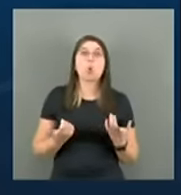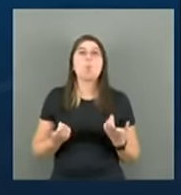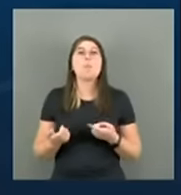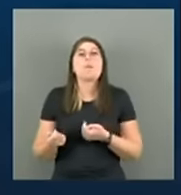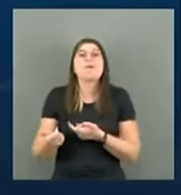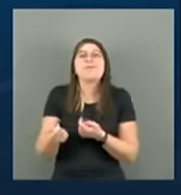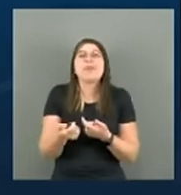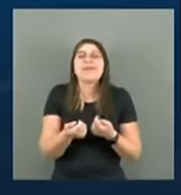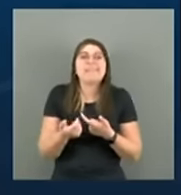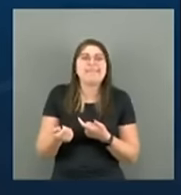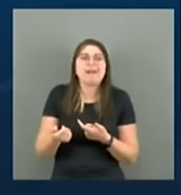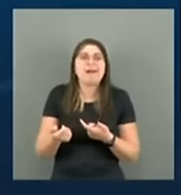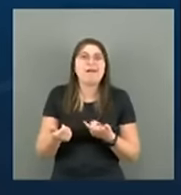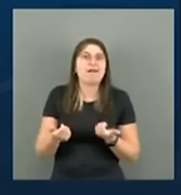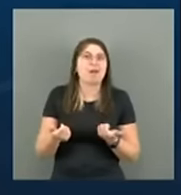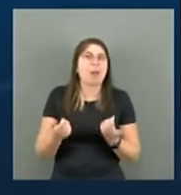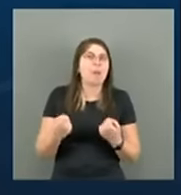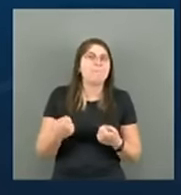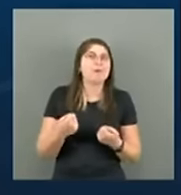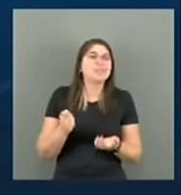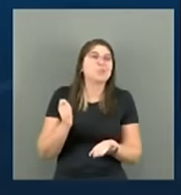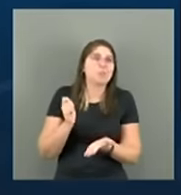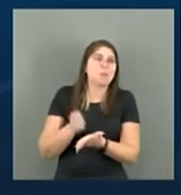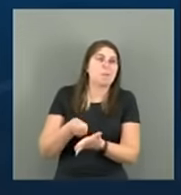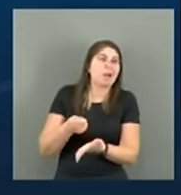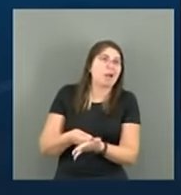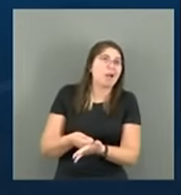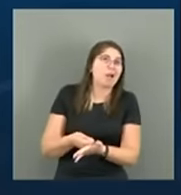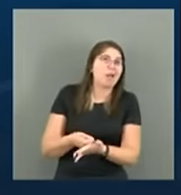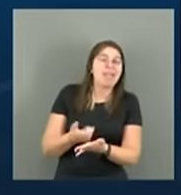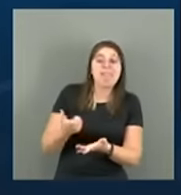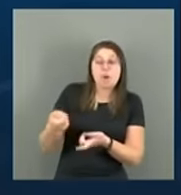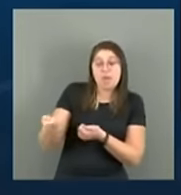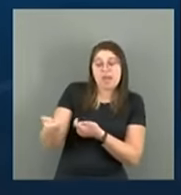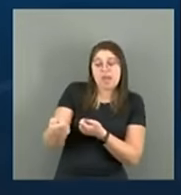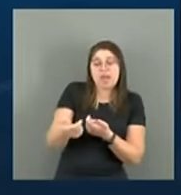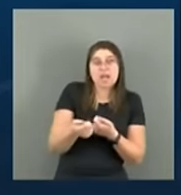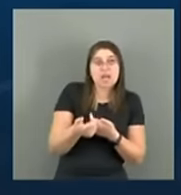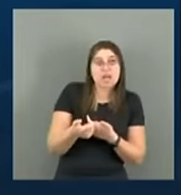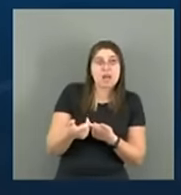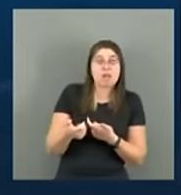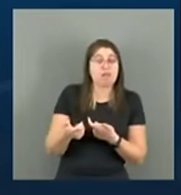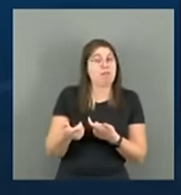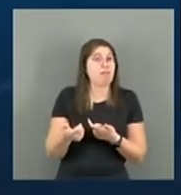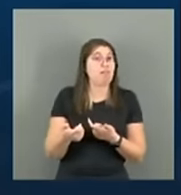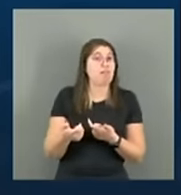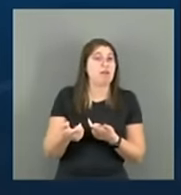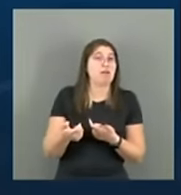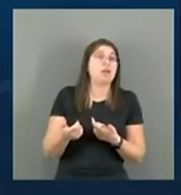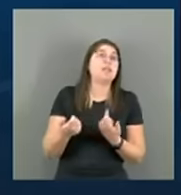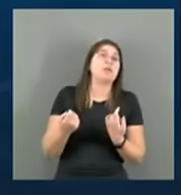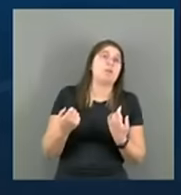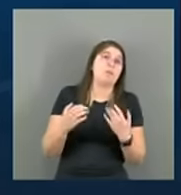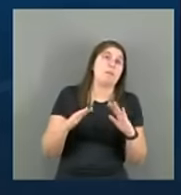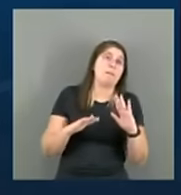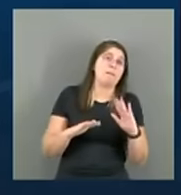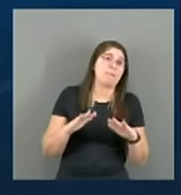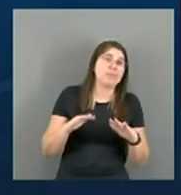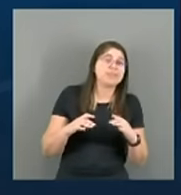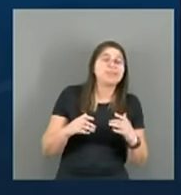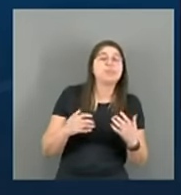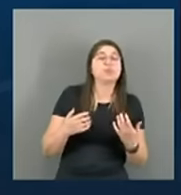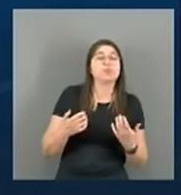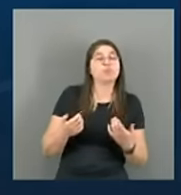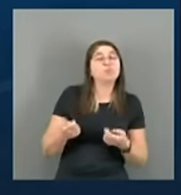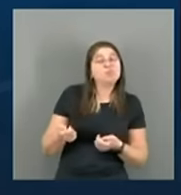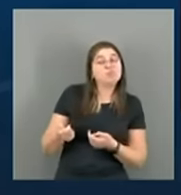não vou passar o mel na boca? Não dá, né? Eu tô acabando de enganar uma pessoa. Ou eu faço algumas transferências e passo o mel na boca de alguém,